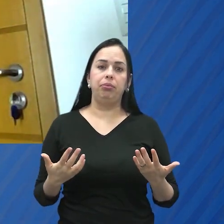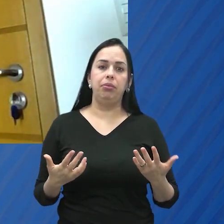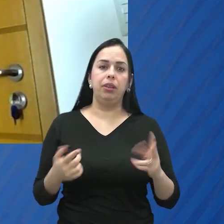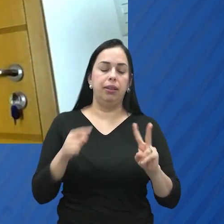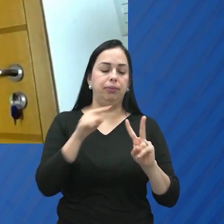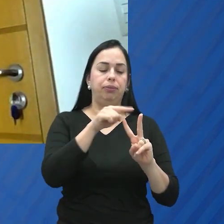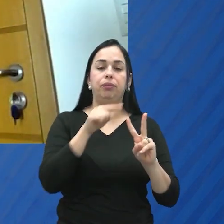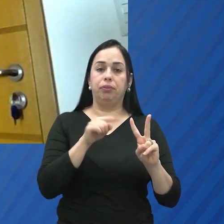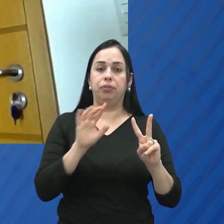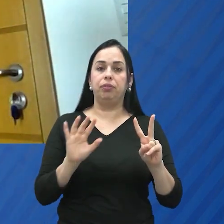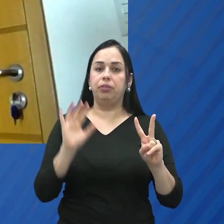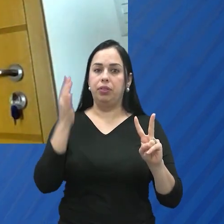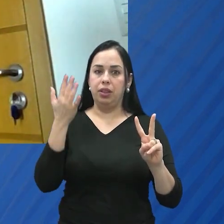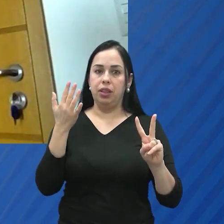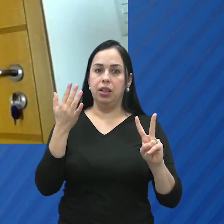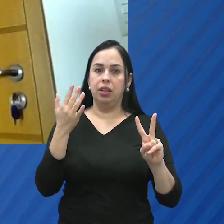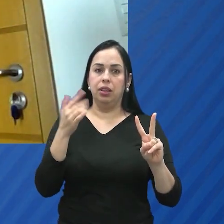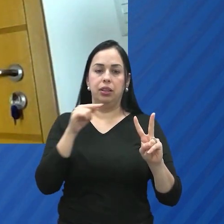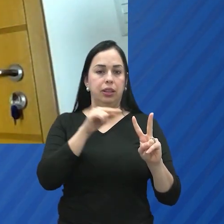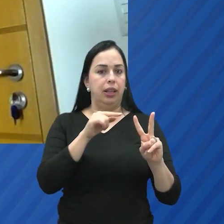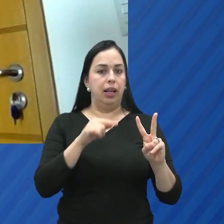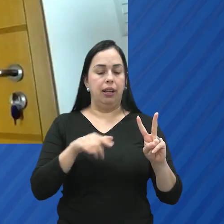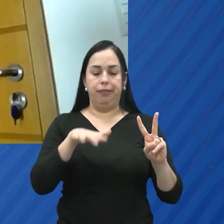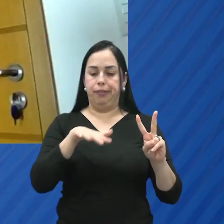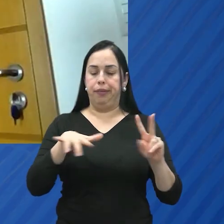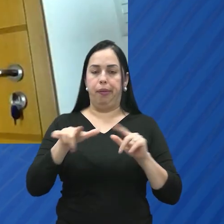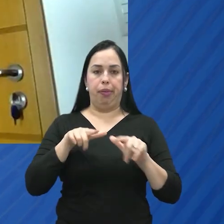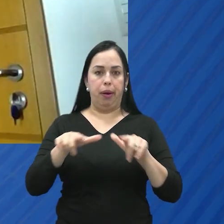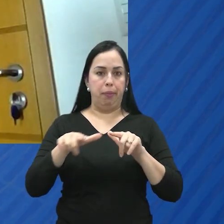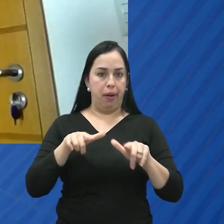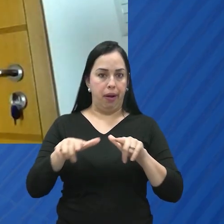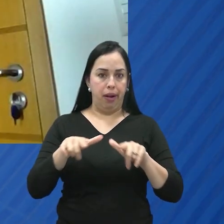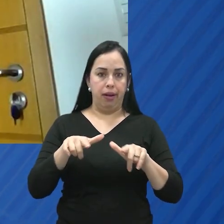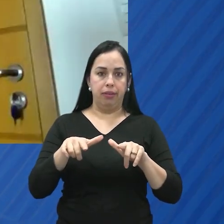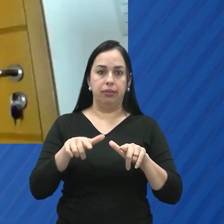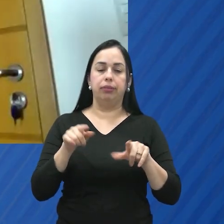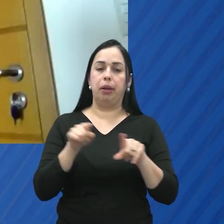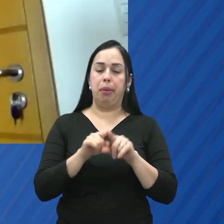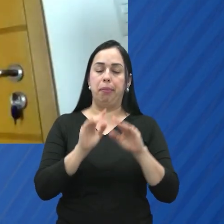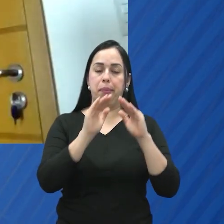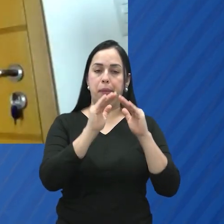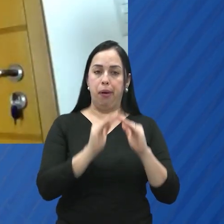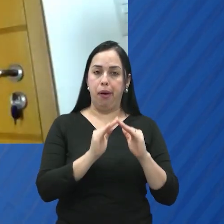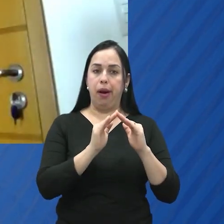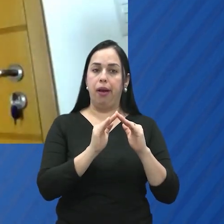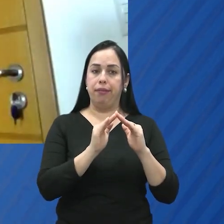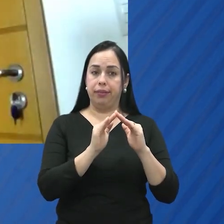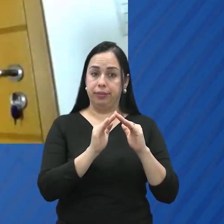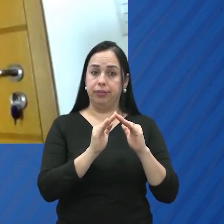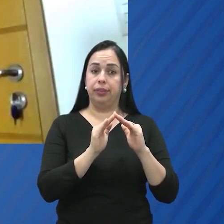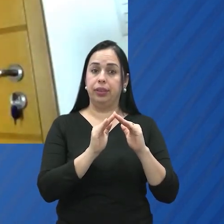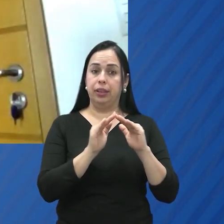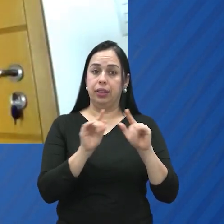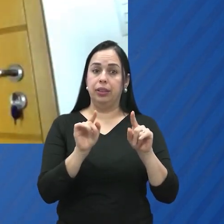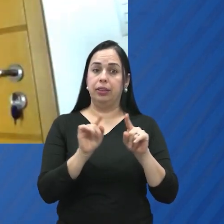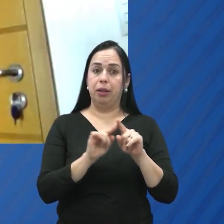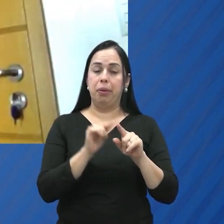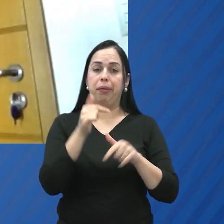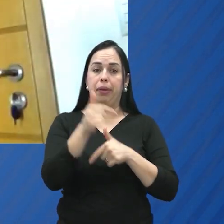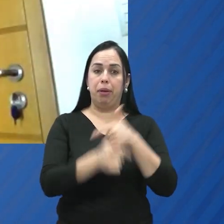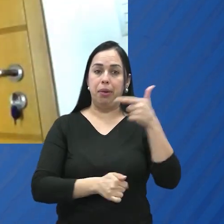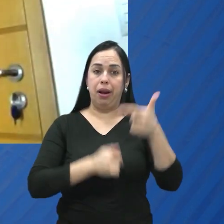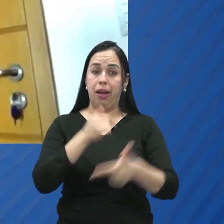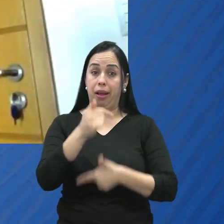E eles, nesse caso, por exemplo, a gente enquadrou em condições degradantes de trabalho, né, por causa dos alojamentos dele, eles moravam lá, e a gente enquadrou também